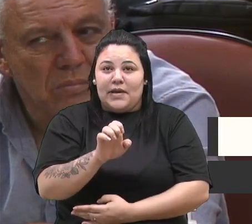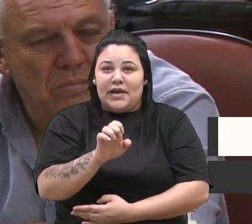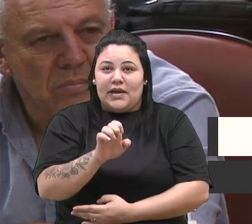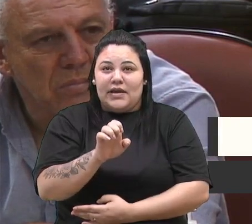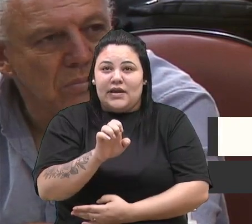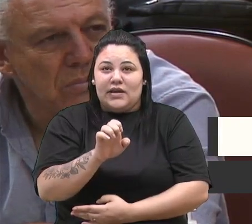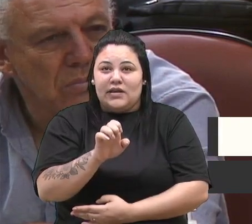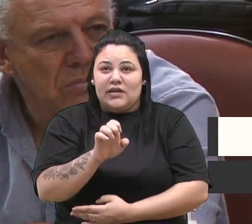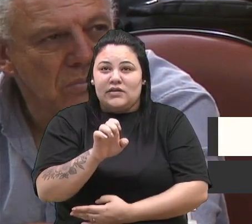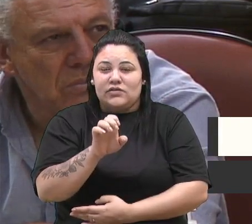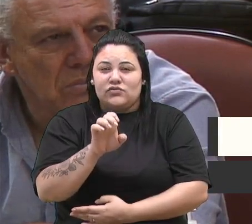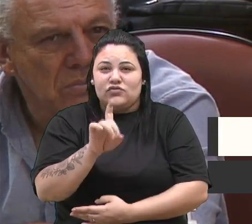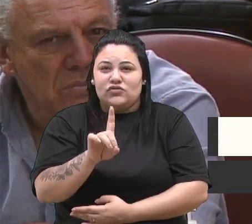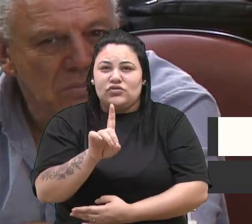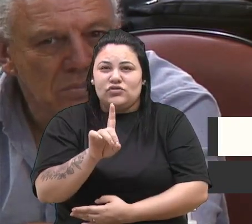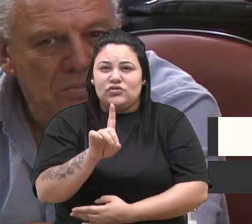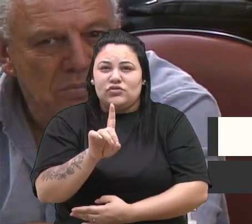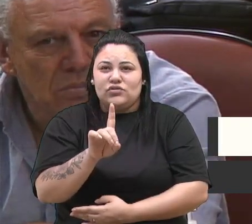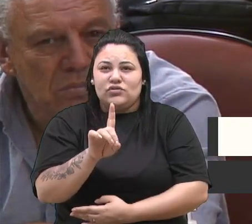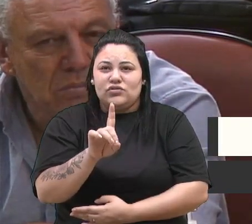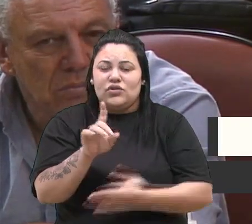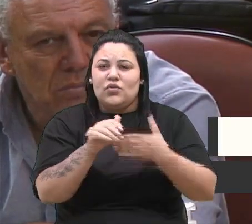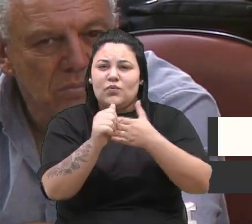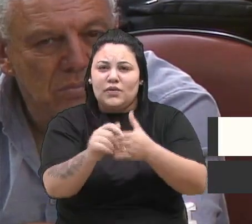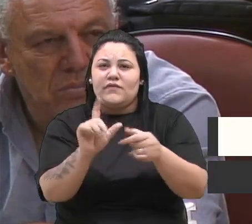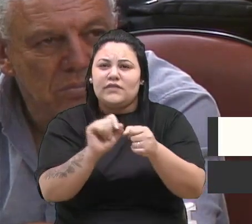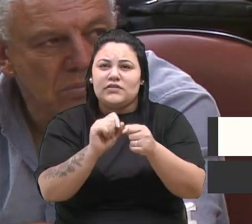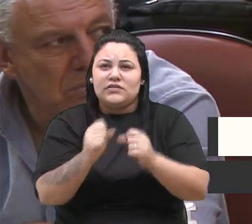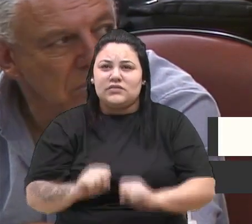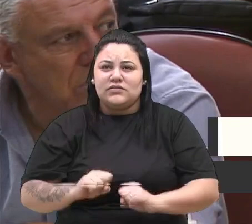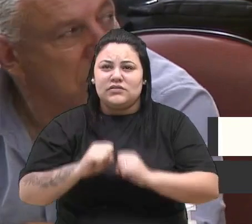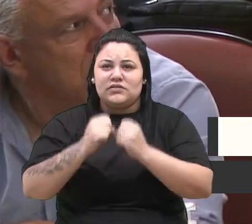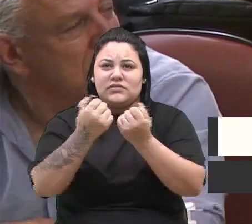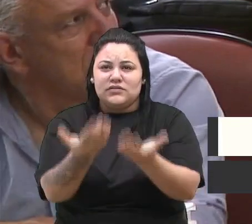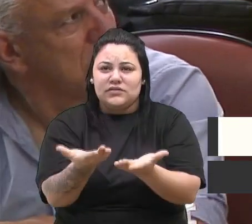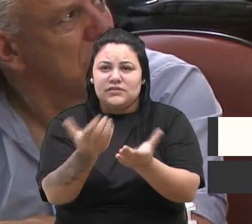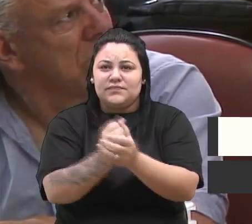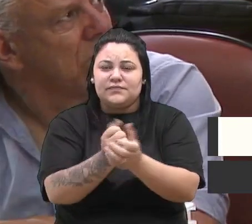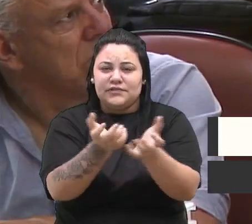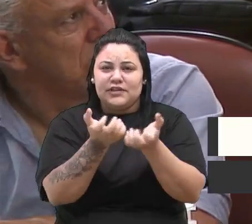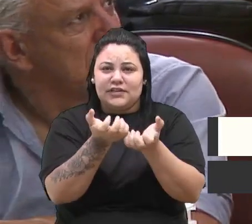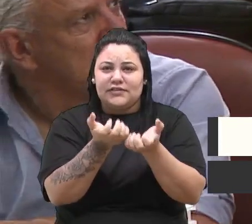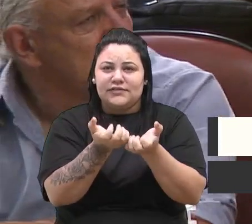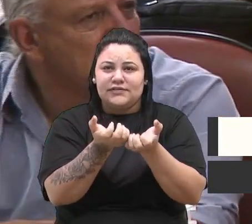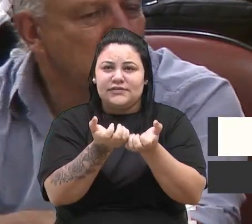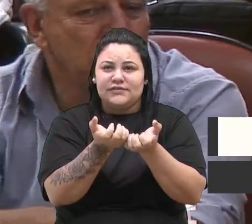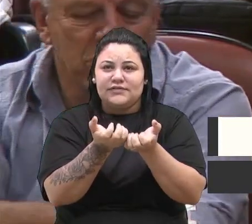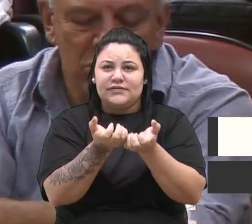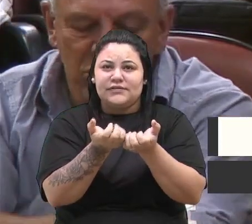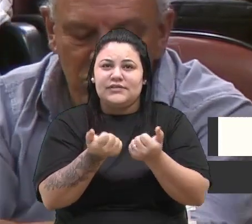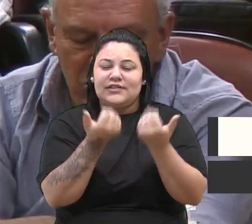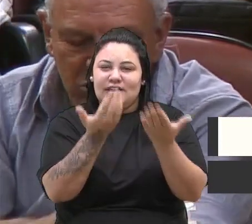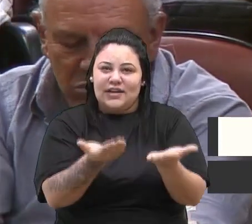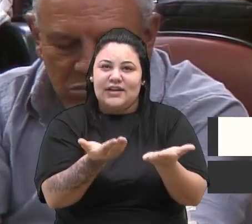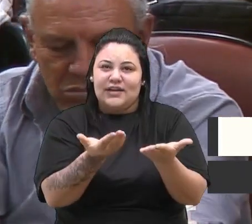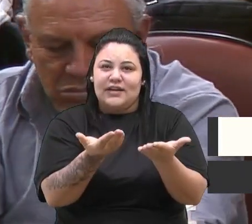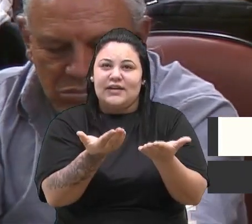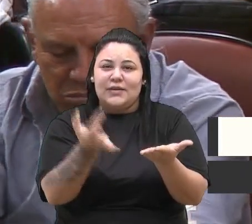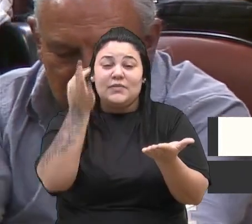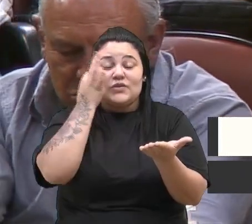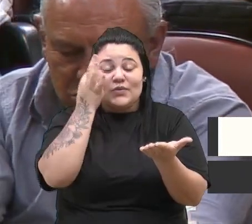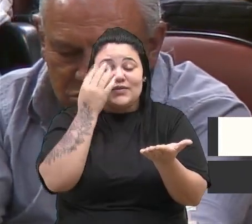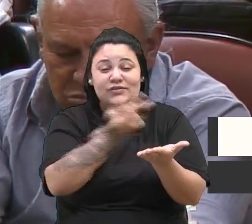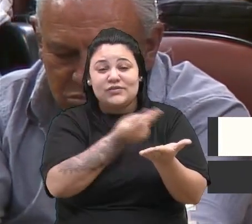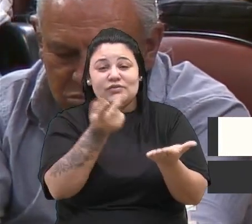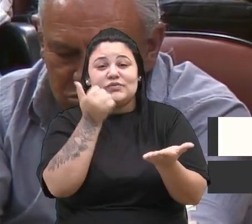o Instagram, acompanhe e pode fazer suas doações. E quero entregar esse voto de congratulações pessoalmente aqui para essas duas meninas aqui que